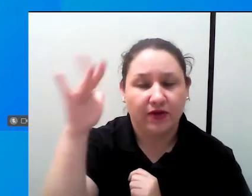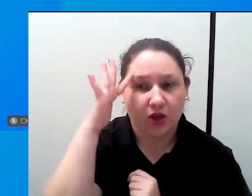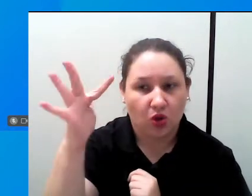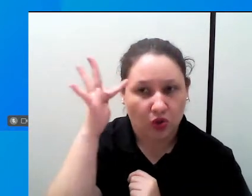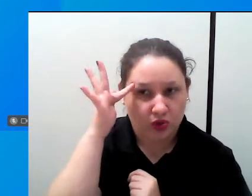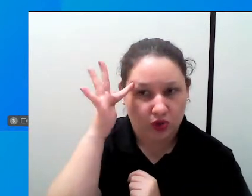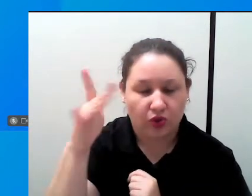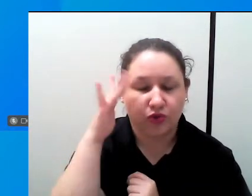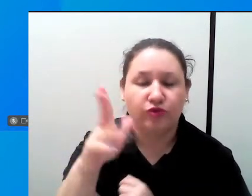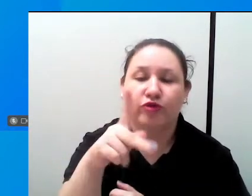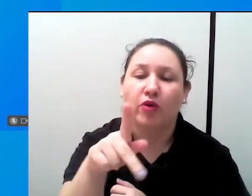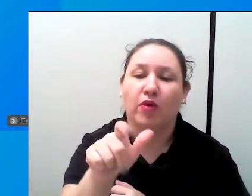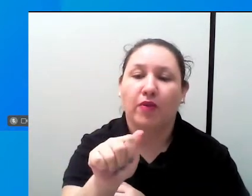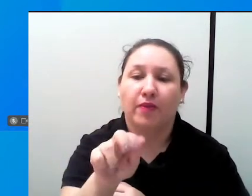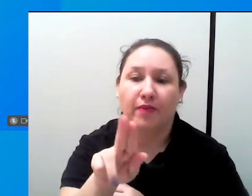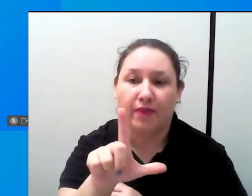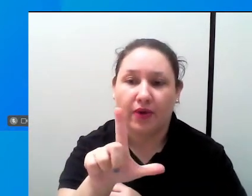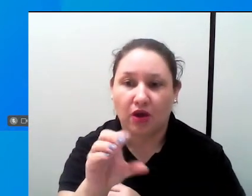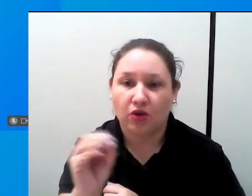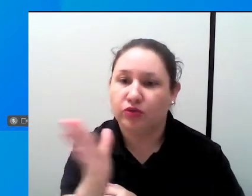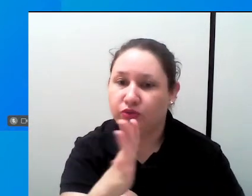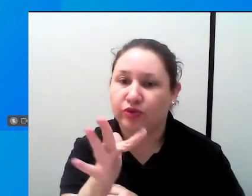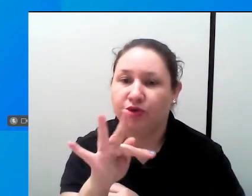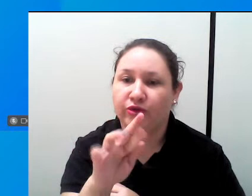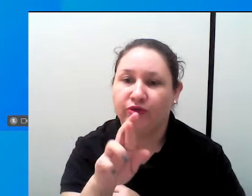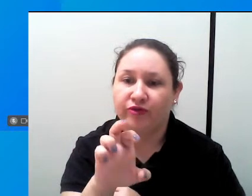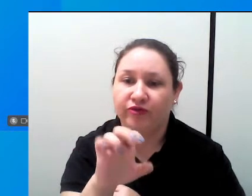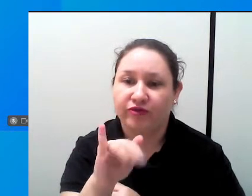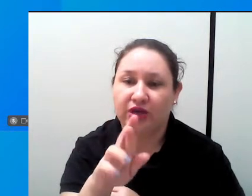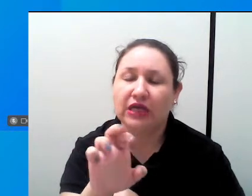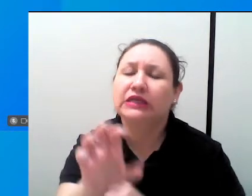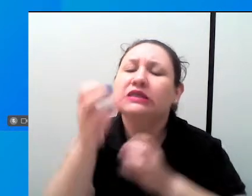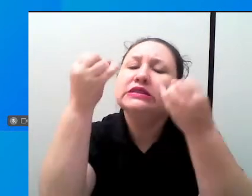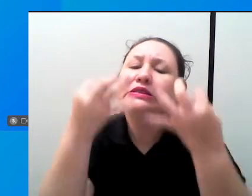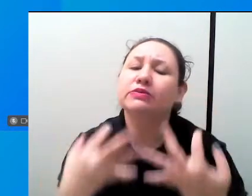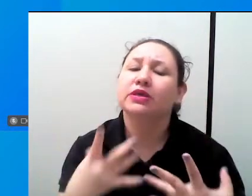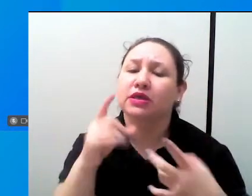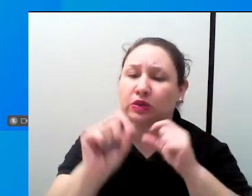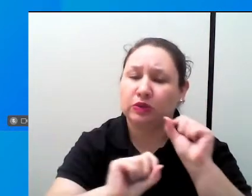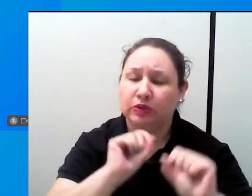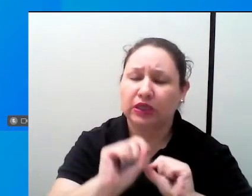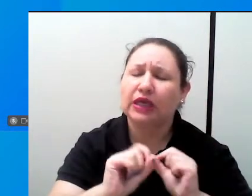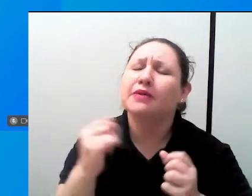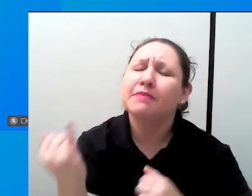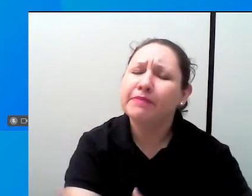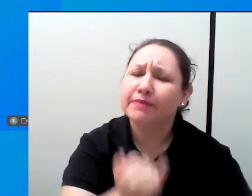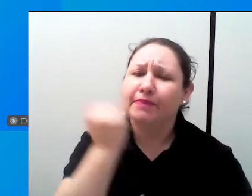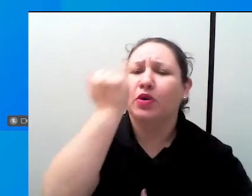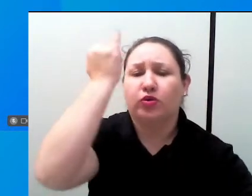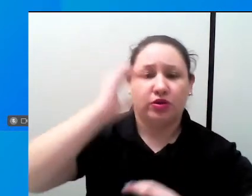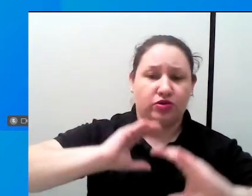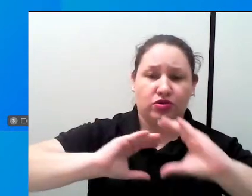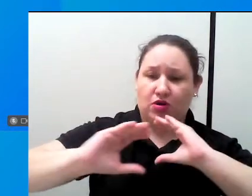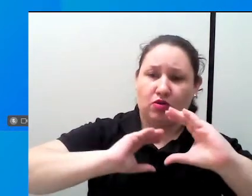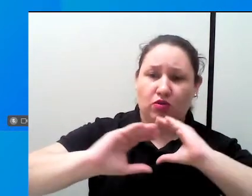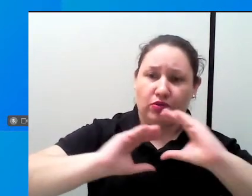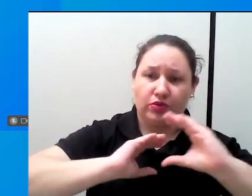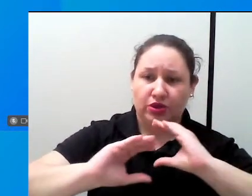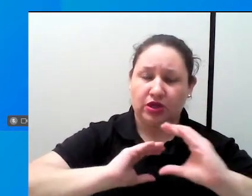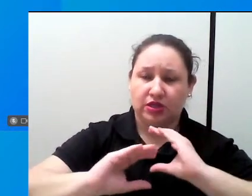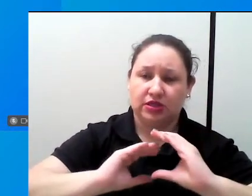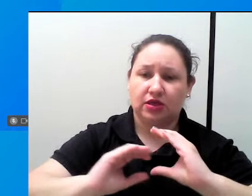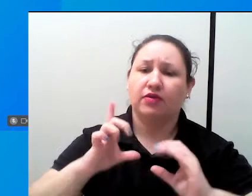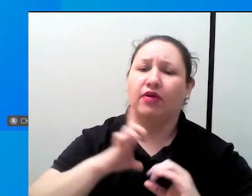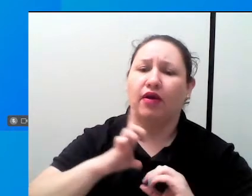como comunicação, no sentido de que a extensão deve ocorrer mediante a interação